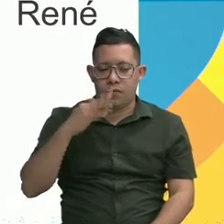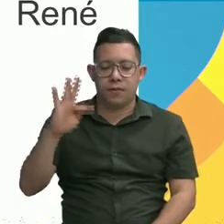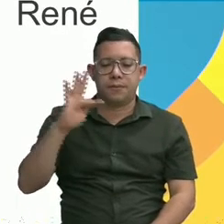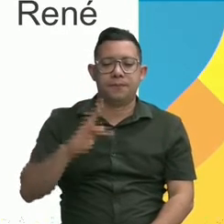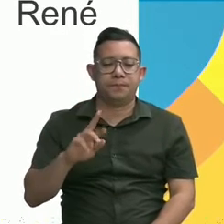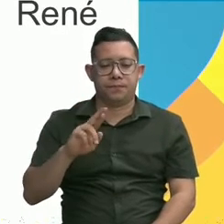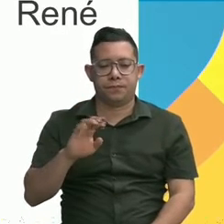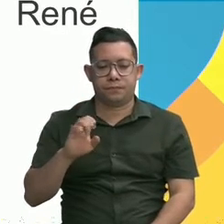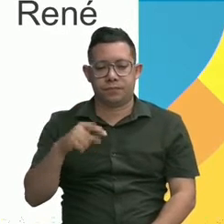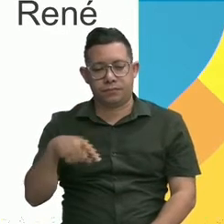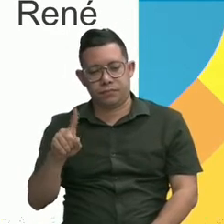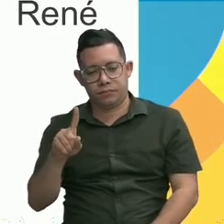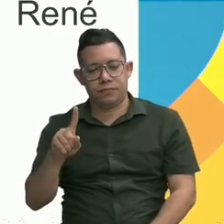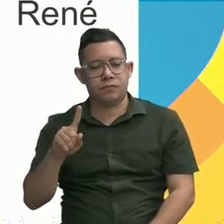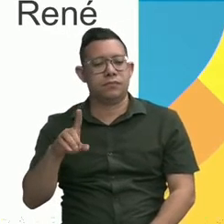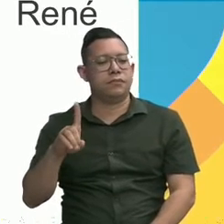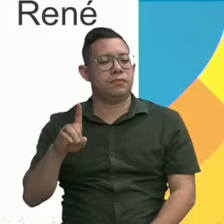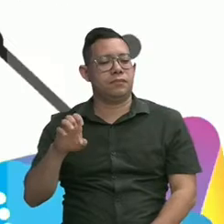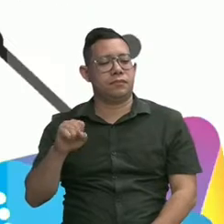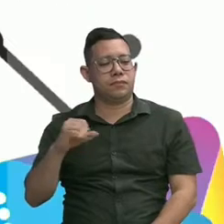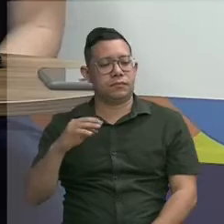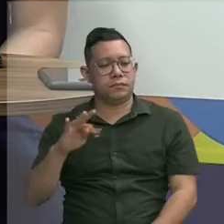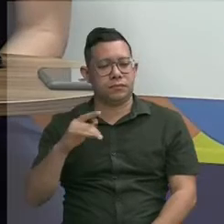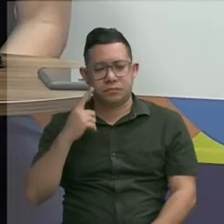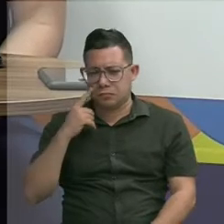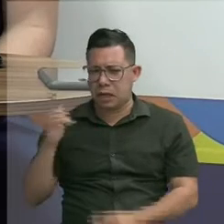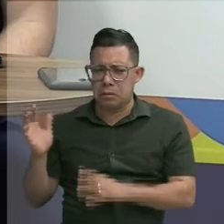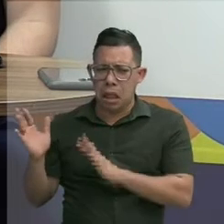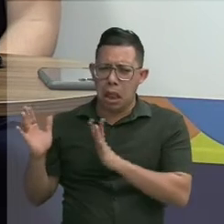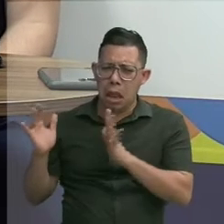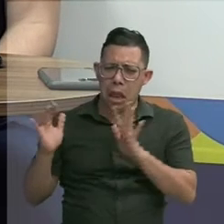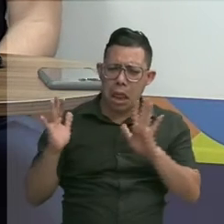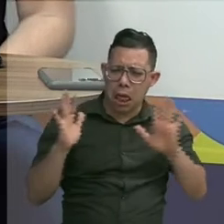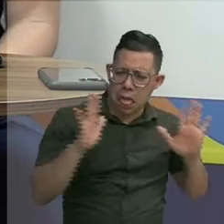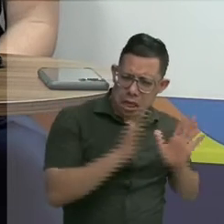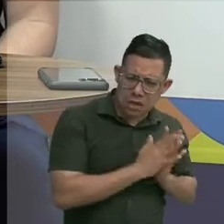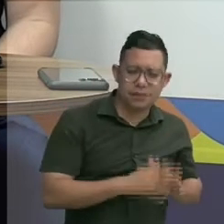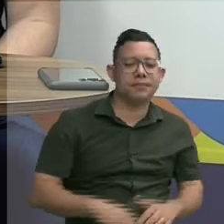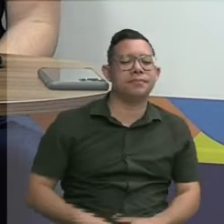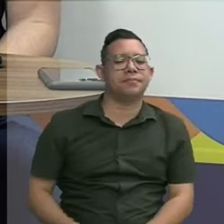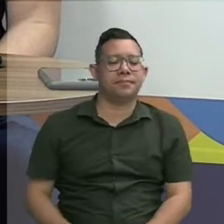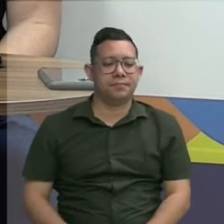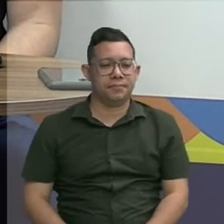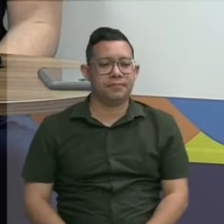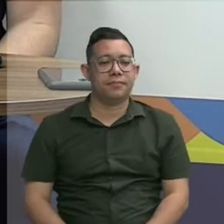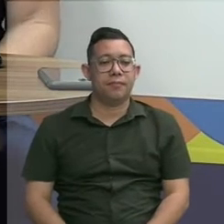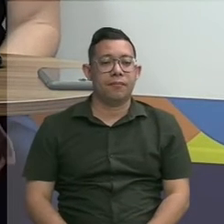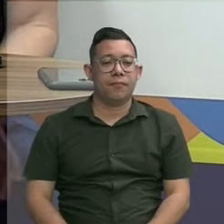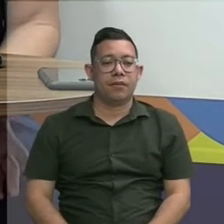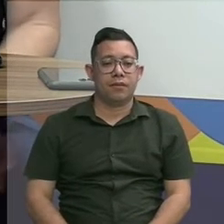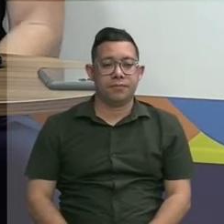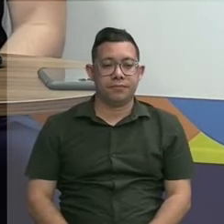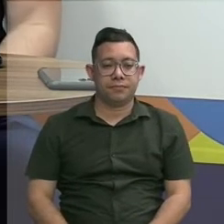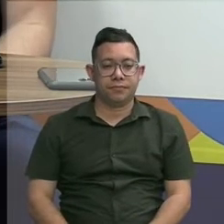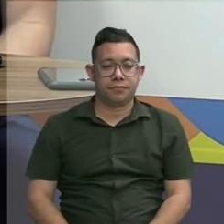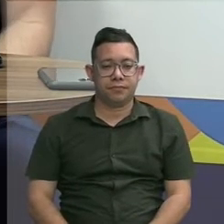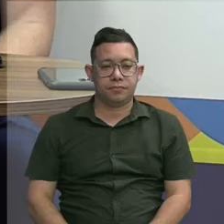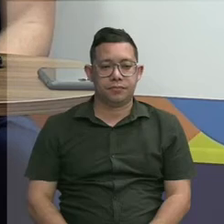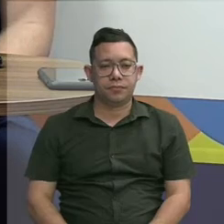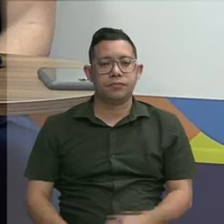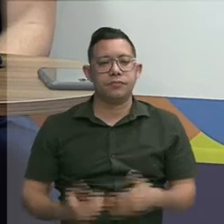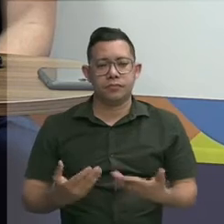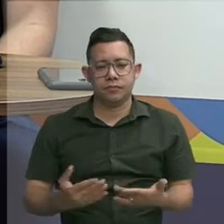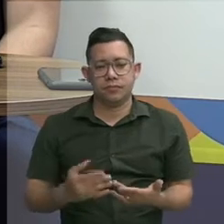René Descartes tá vendo gente quanta coisa aí né até chegar na equação do segundo grau que a gente que a gente conhece hoje